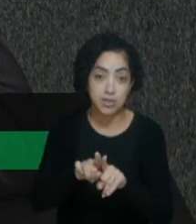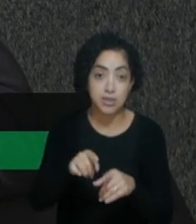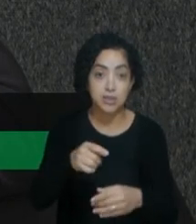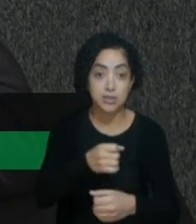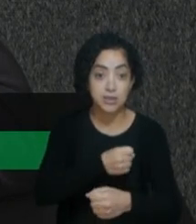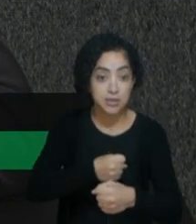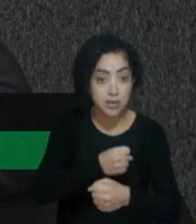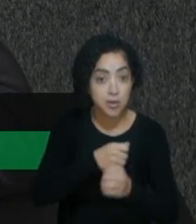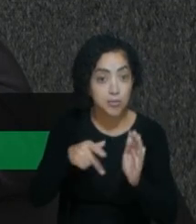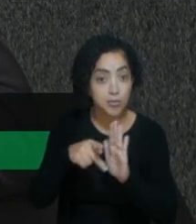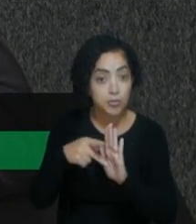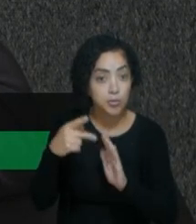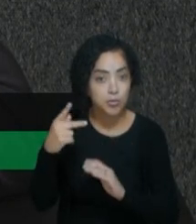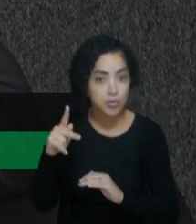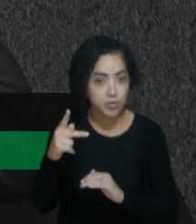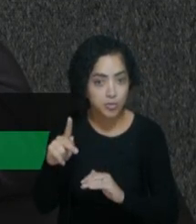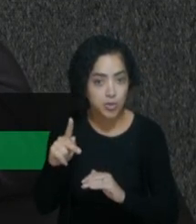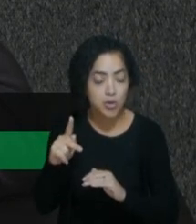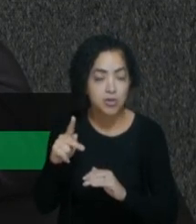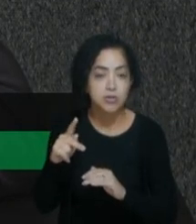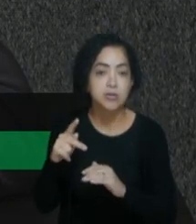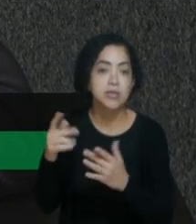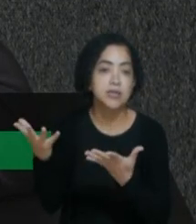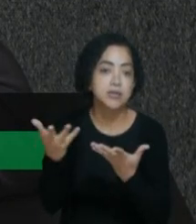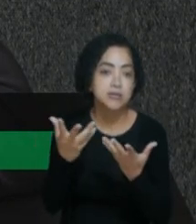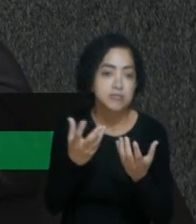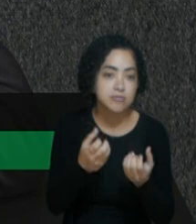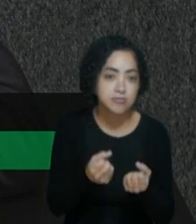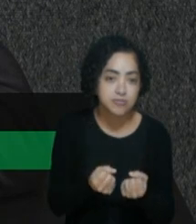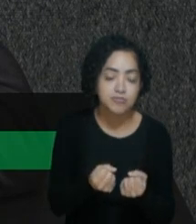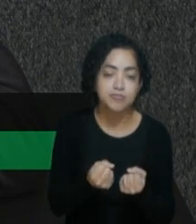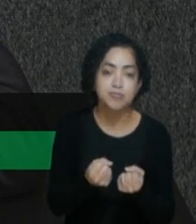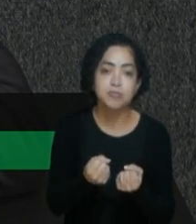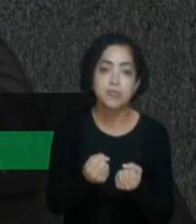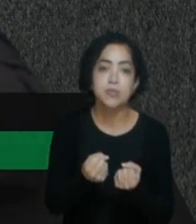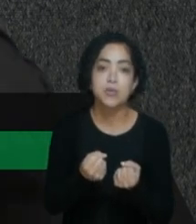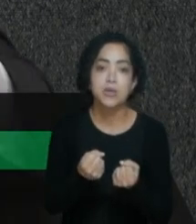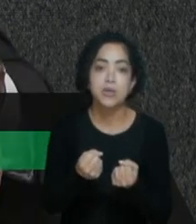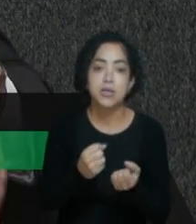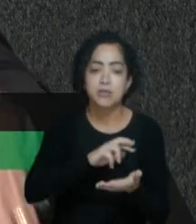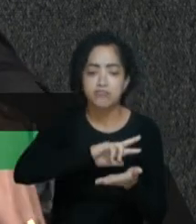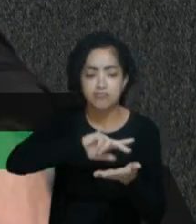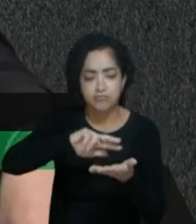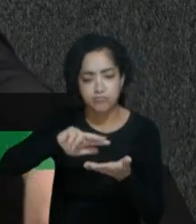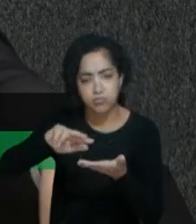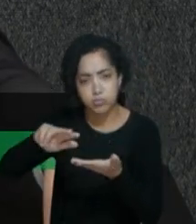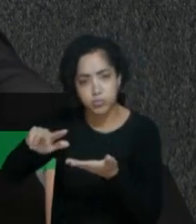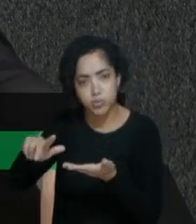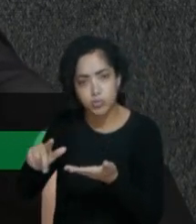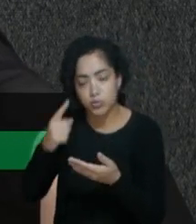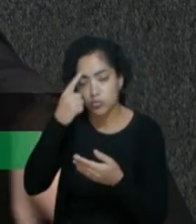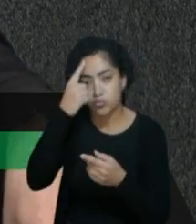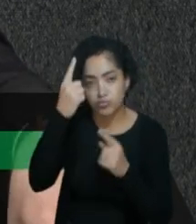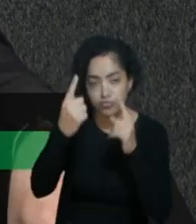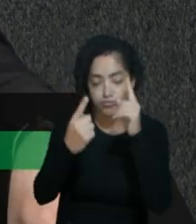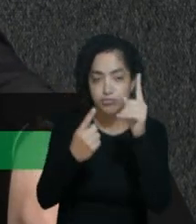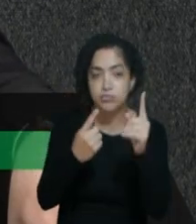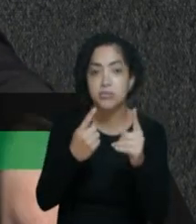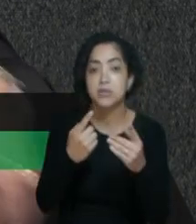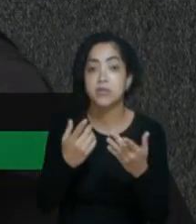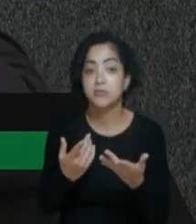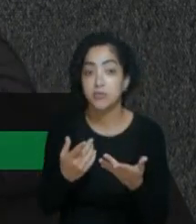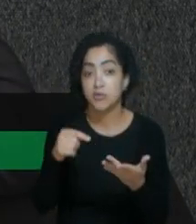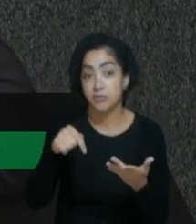que os nossos Imigrantes trouxeram para cá e de muitas culinárias também que foram inventadas pelos nossos Imigrantes